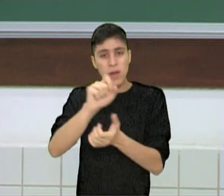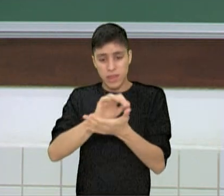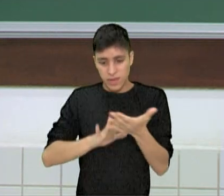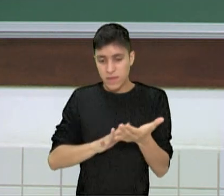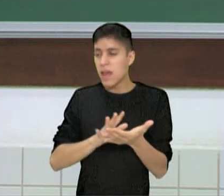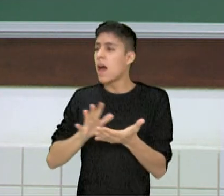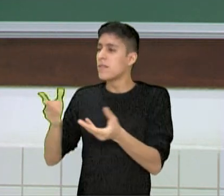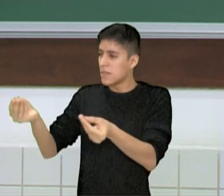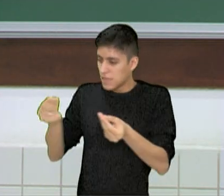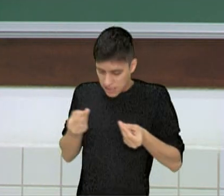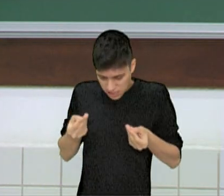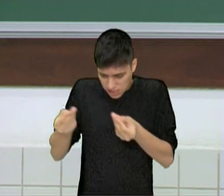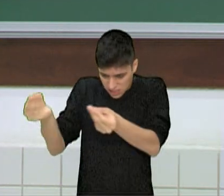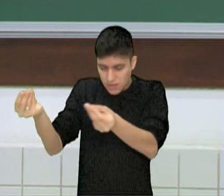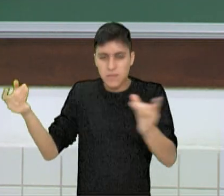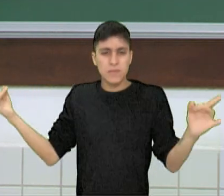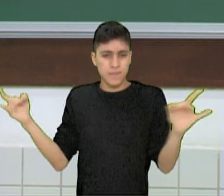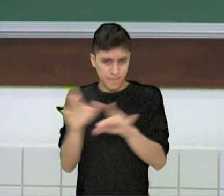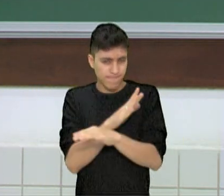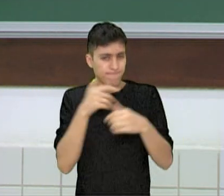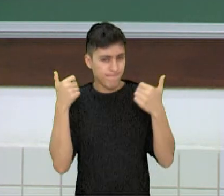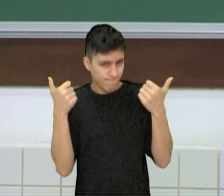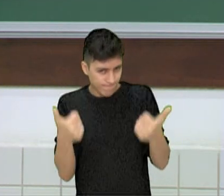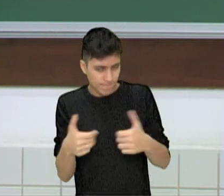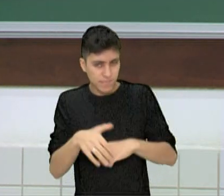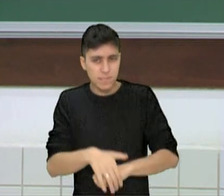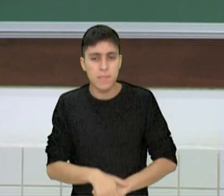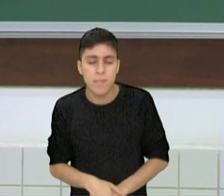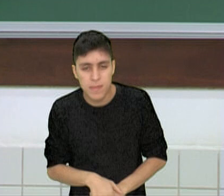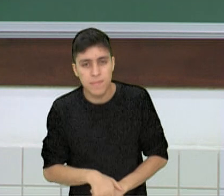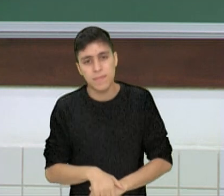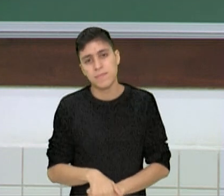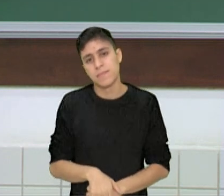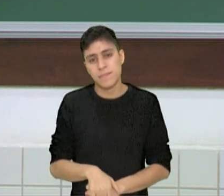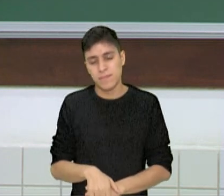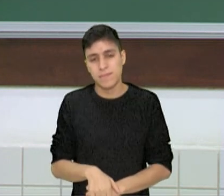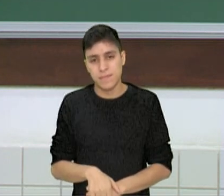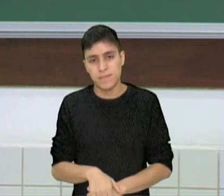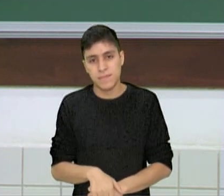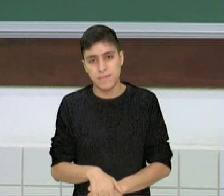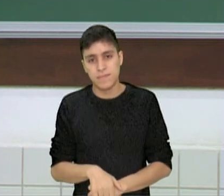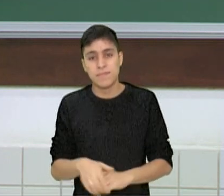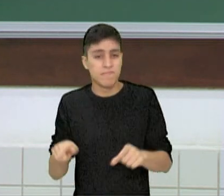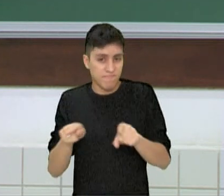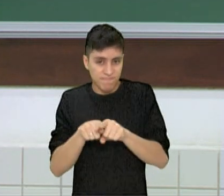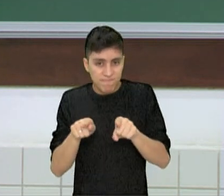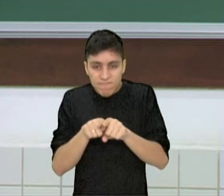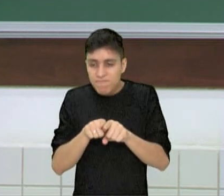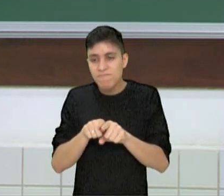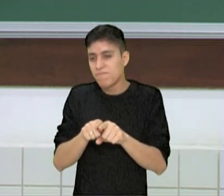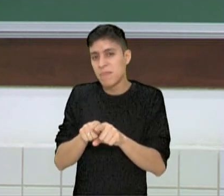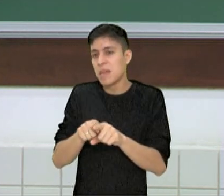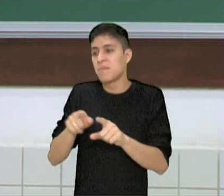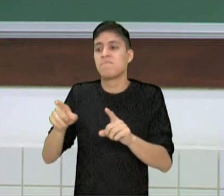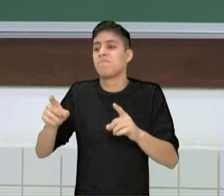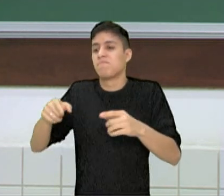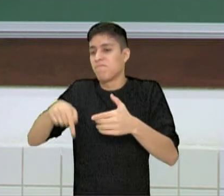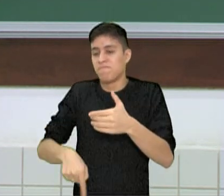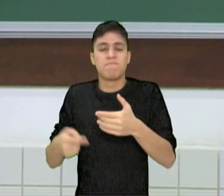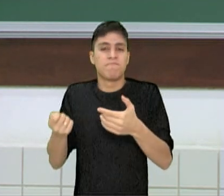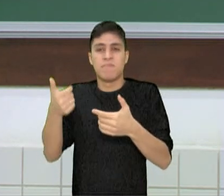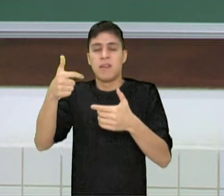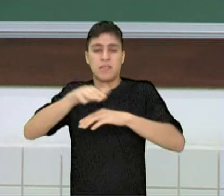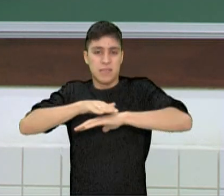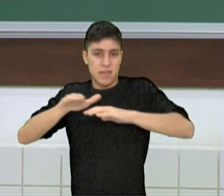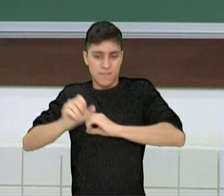impressas, resolva-as em casa e no dia combinado você tem que ir lá no seu colégio devolver e praticamente encerramos o ano, né?